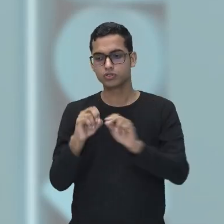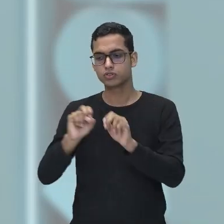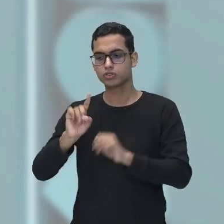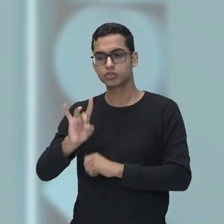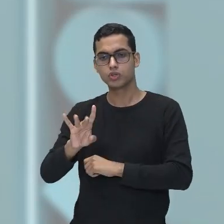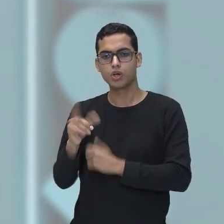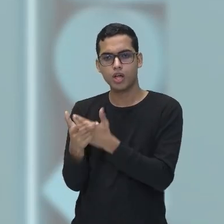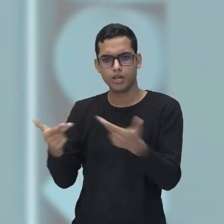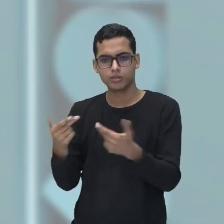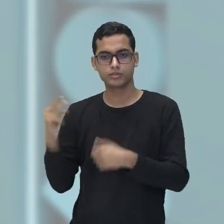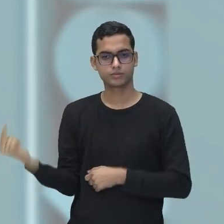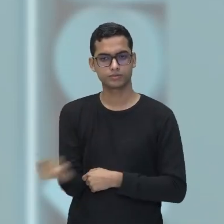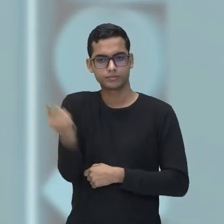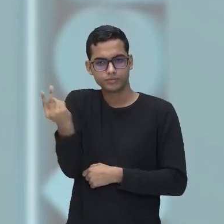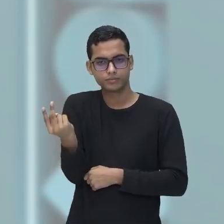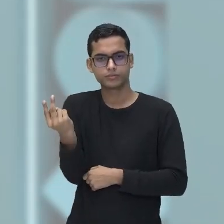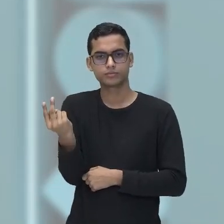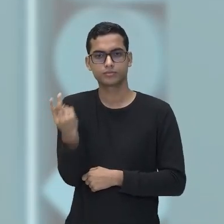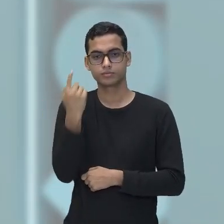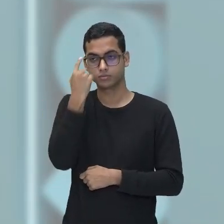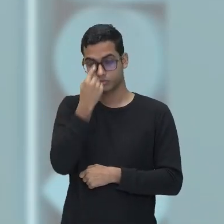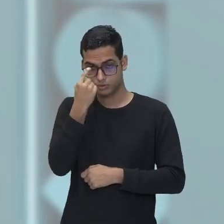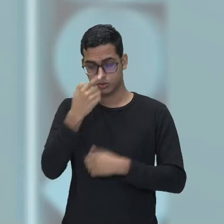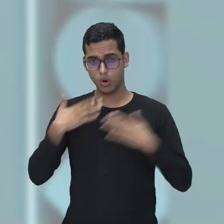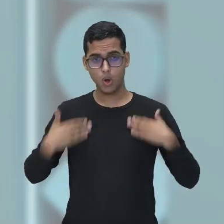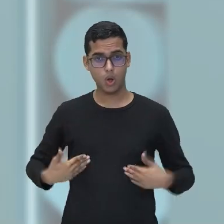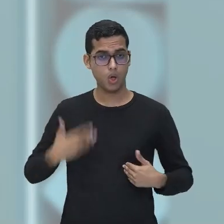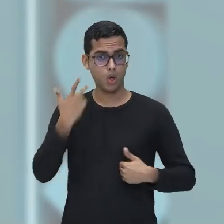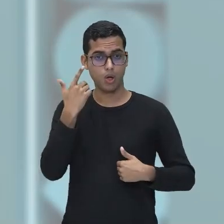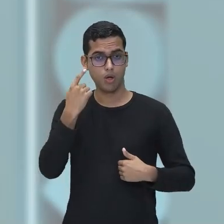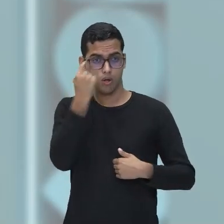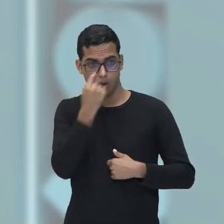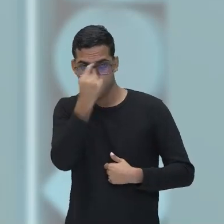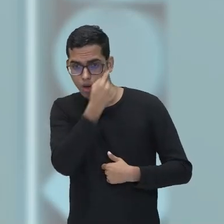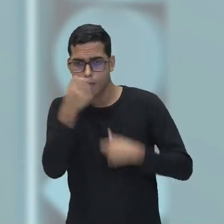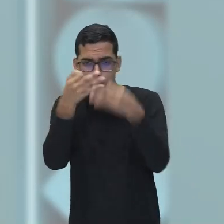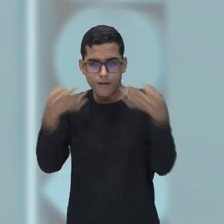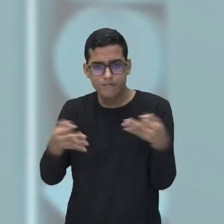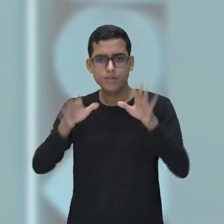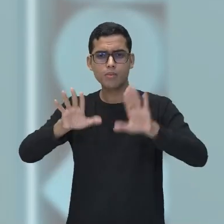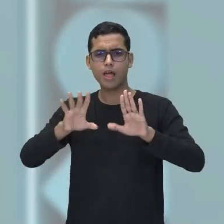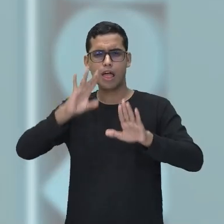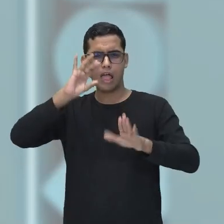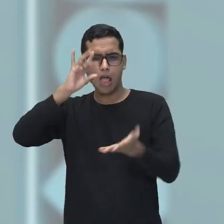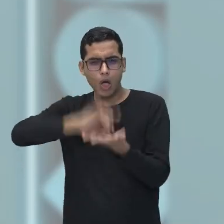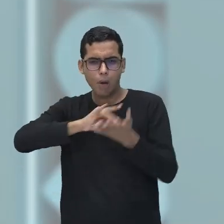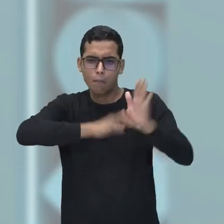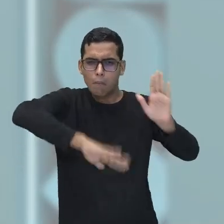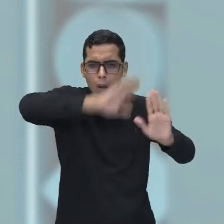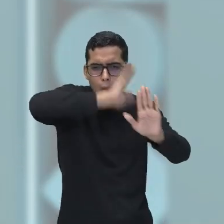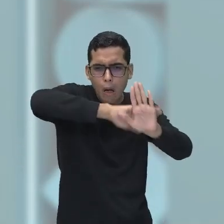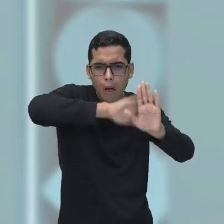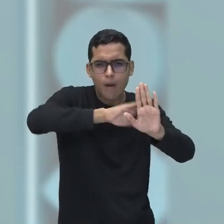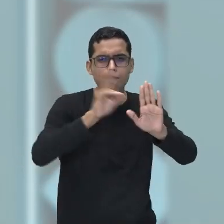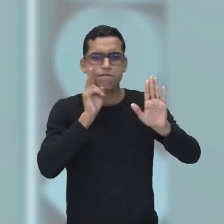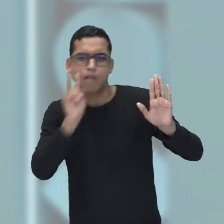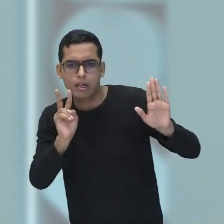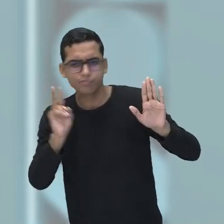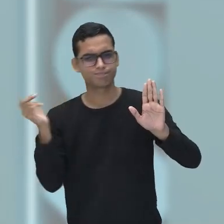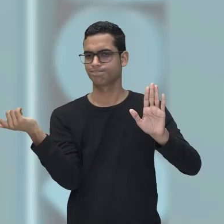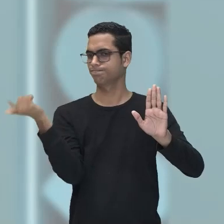seus olhos são perfeitos, mas as pessoas não enxergam as coisas que deveriam ver, que deveriam enxergar, os